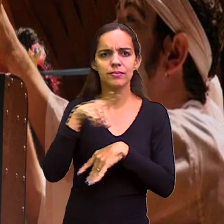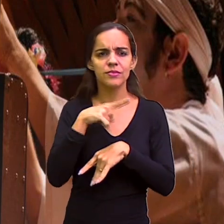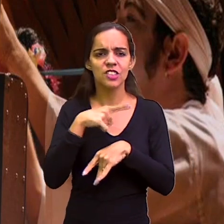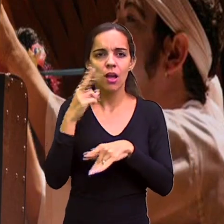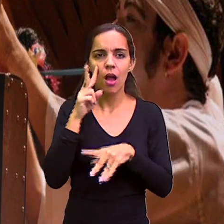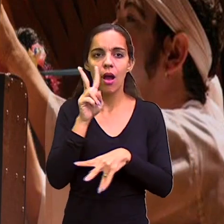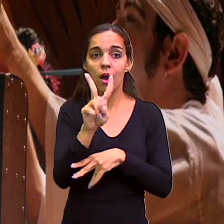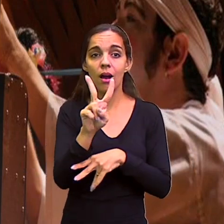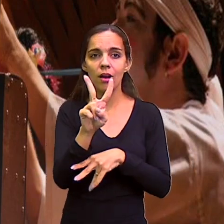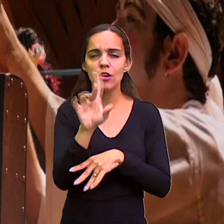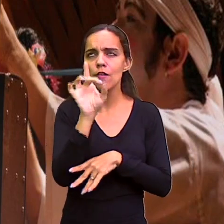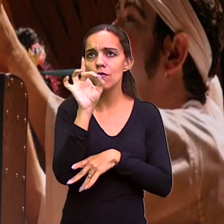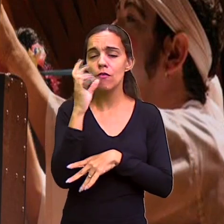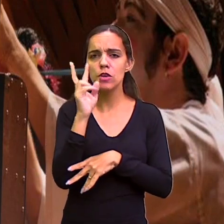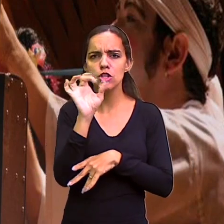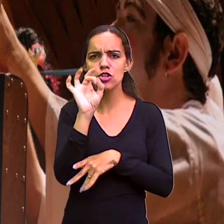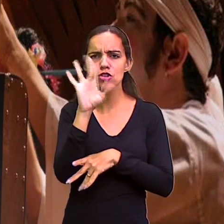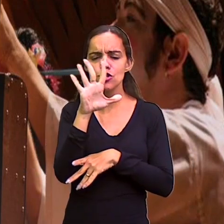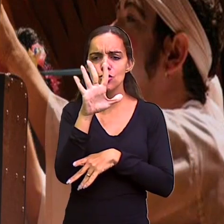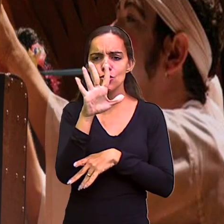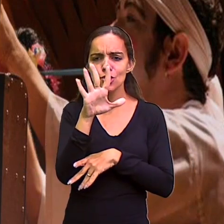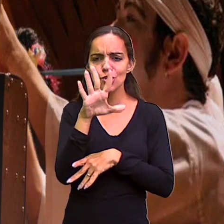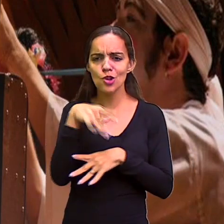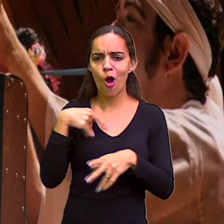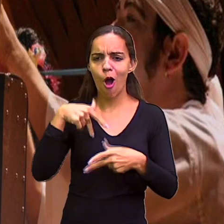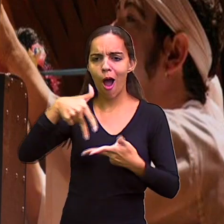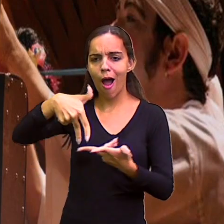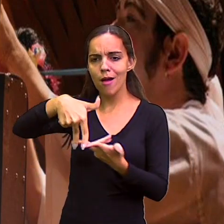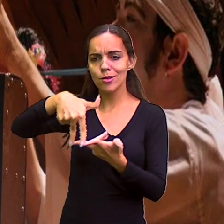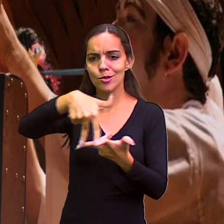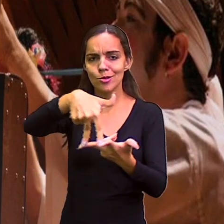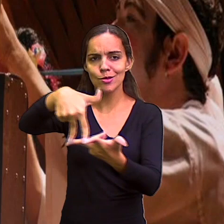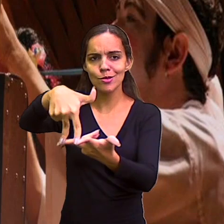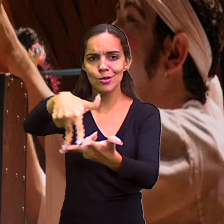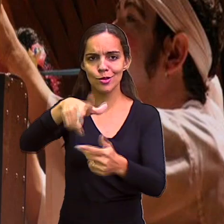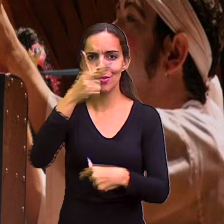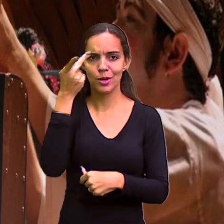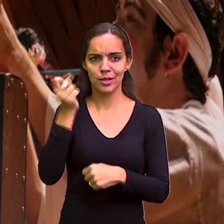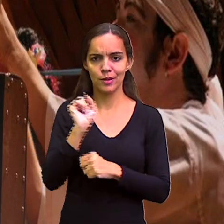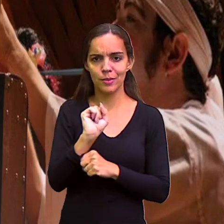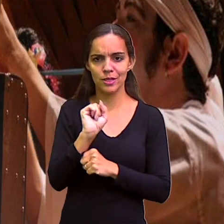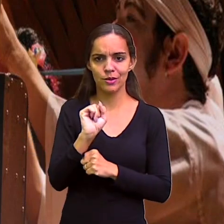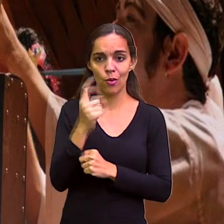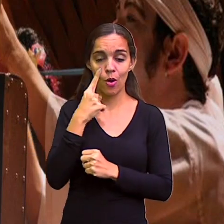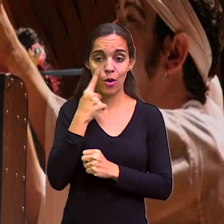tela, veja apenas a sombra do boneco. Quer dizer, ele não vê o que acontece lá